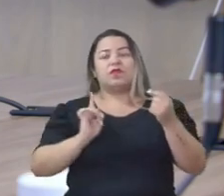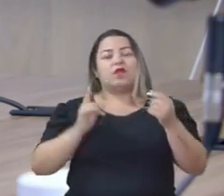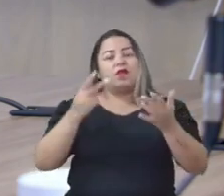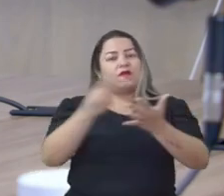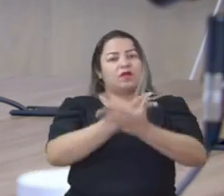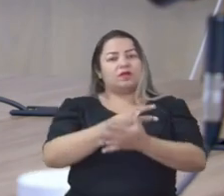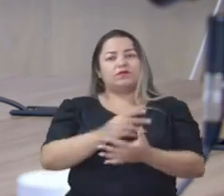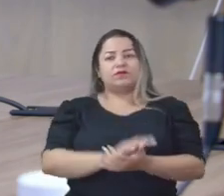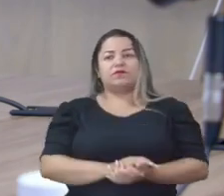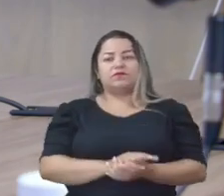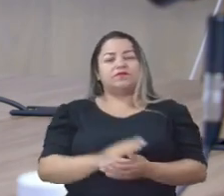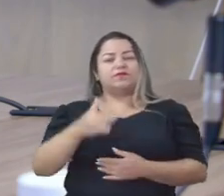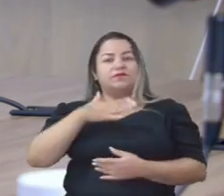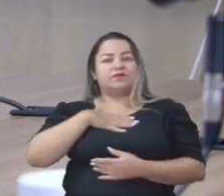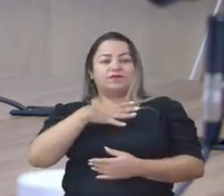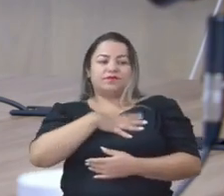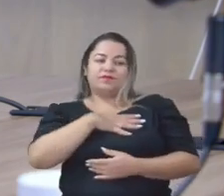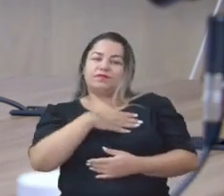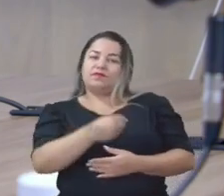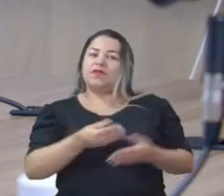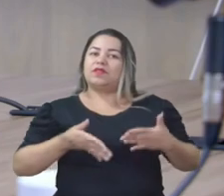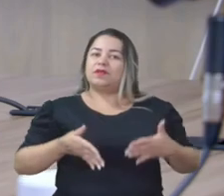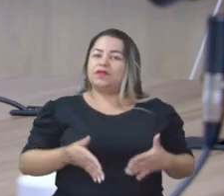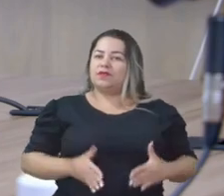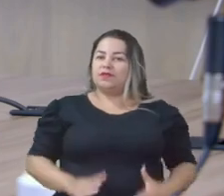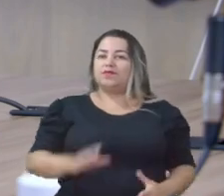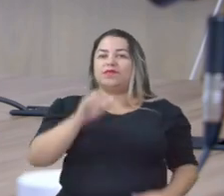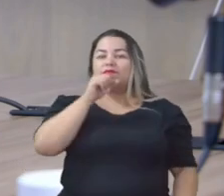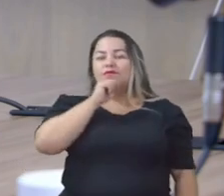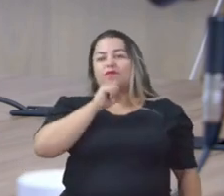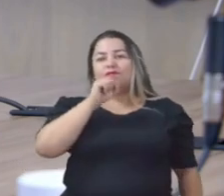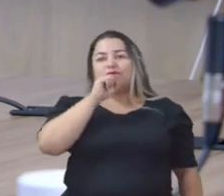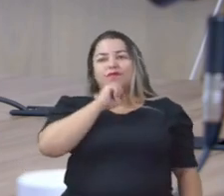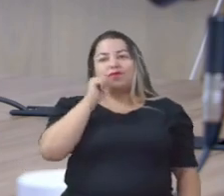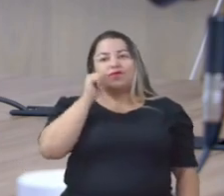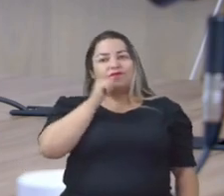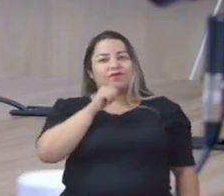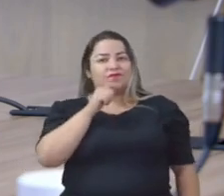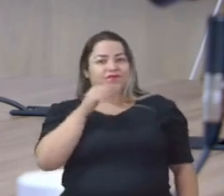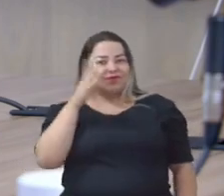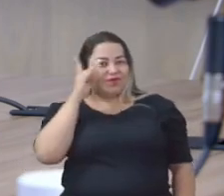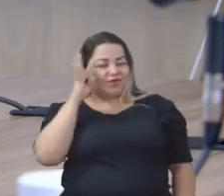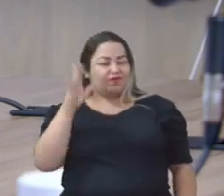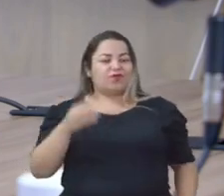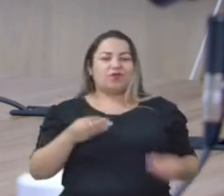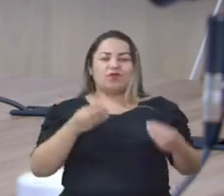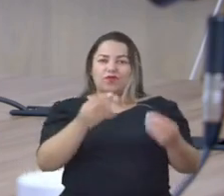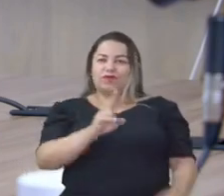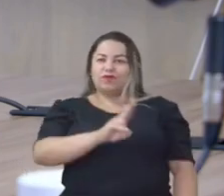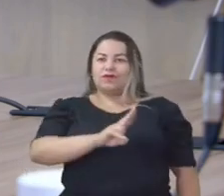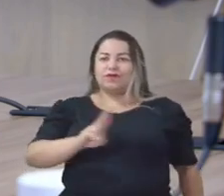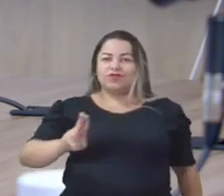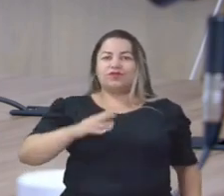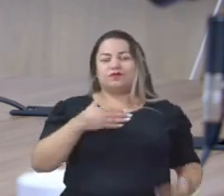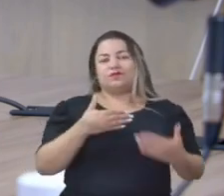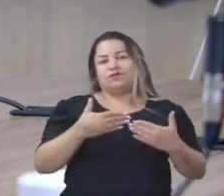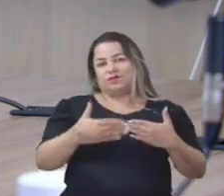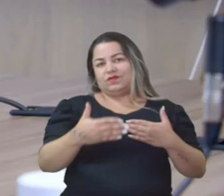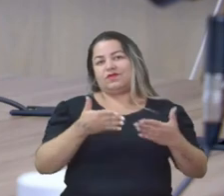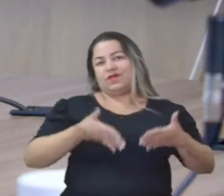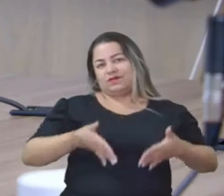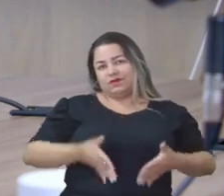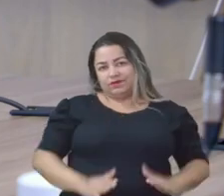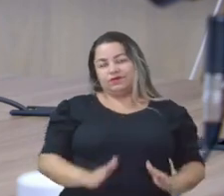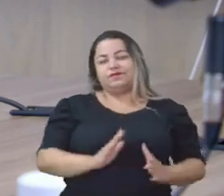que aconteceu, o meu filho estava prestes a nascer, o meu avô tinha sonhado, e aí foi dado esse nome também para ele, logo de início, assim, que nasceu e